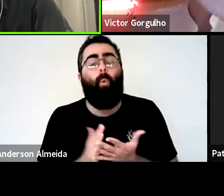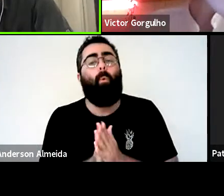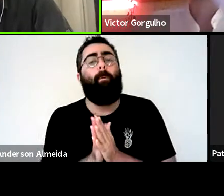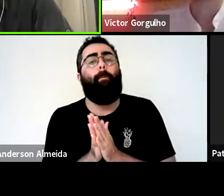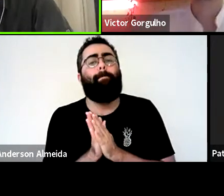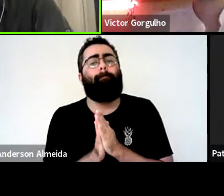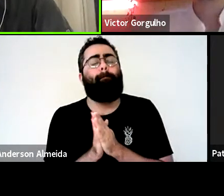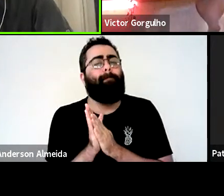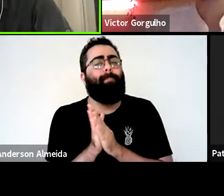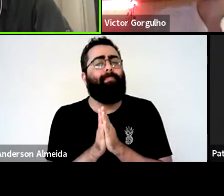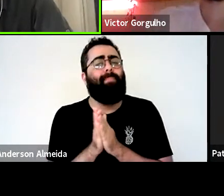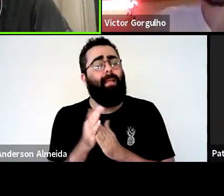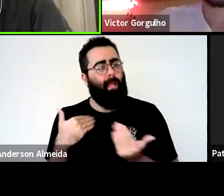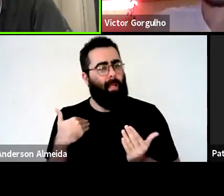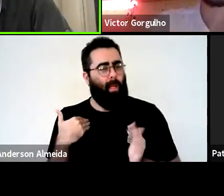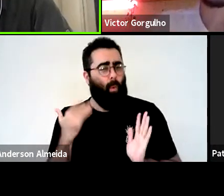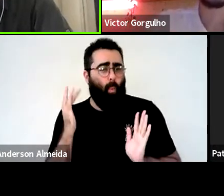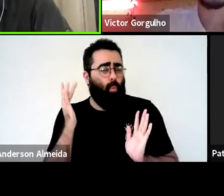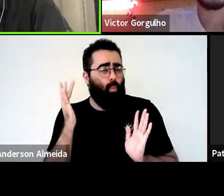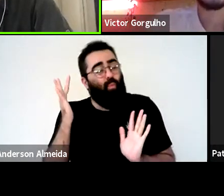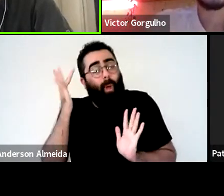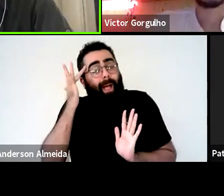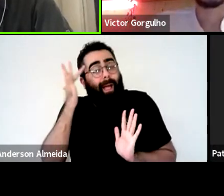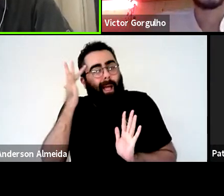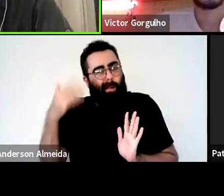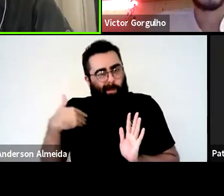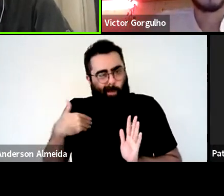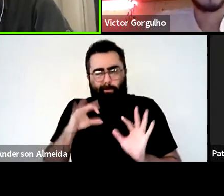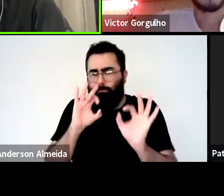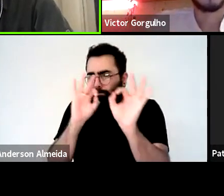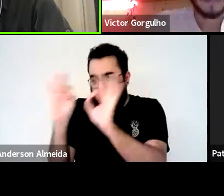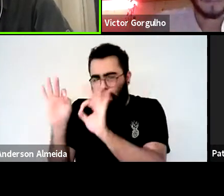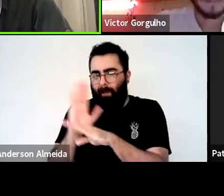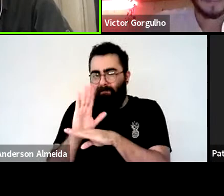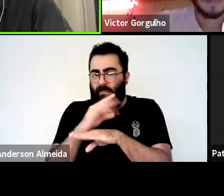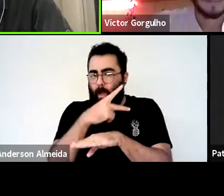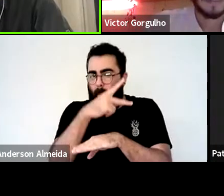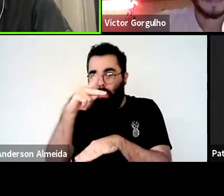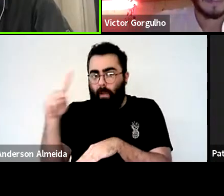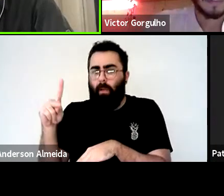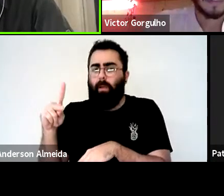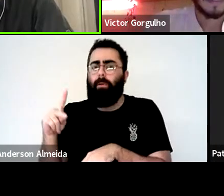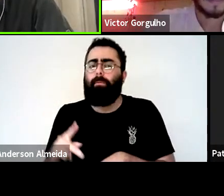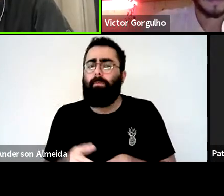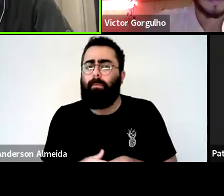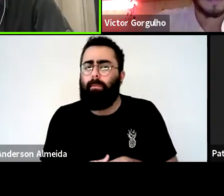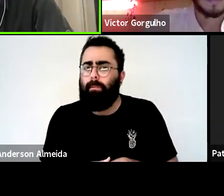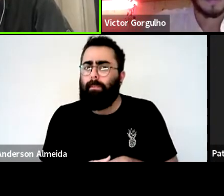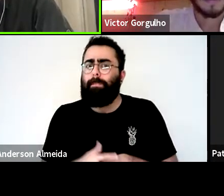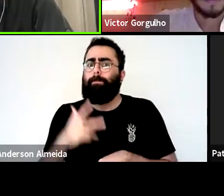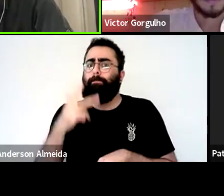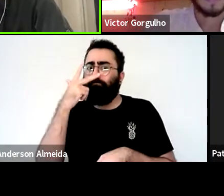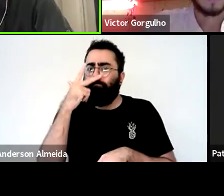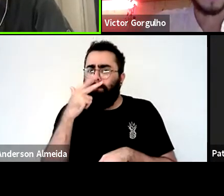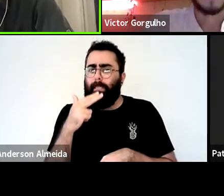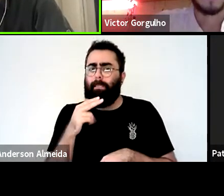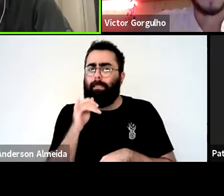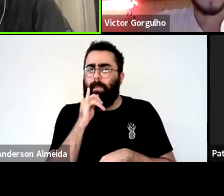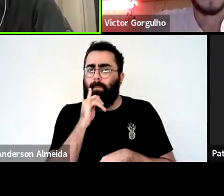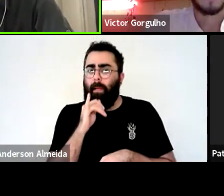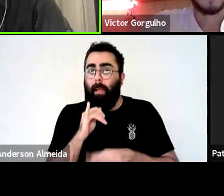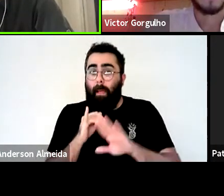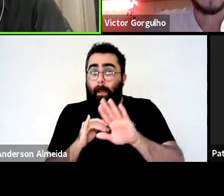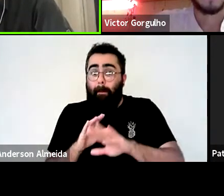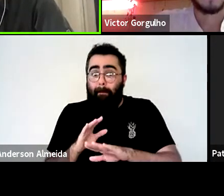o que que eu acho que eu começo a ver ali, porque demora muito ver uma coisa pela primeira vez, né? Eu acho que demora